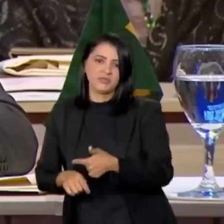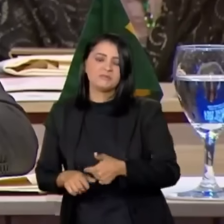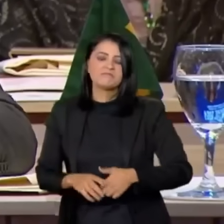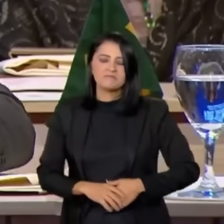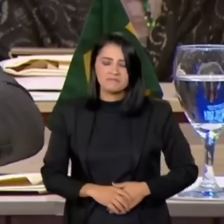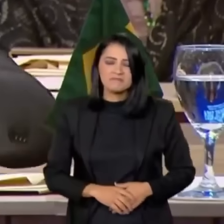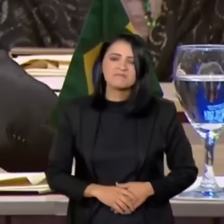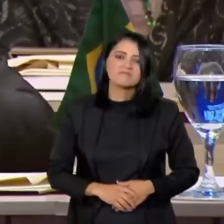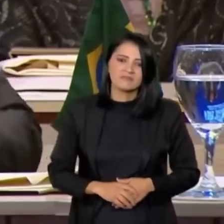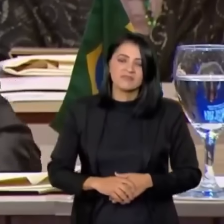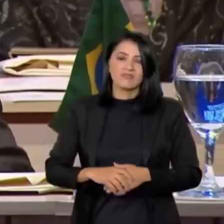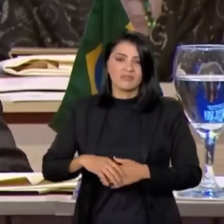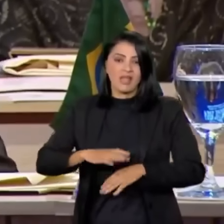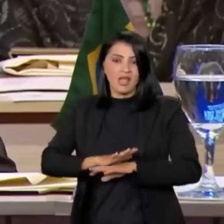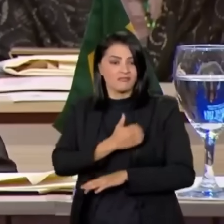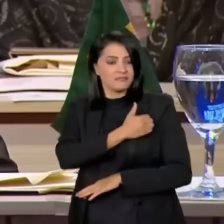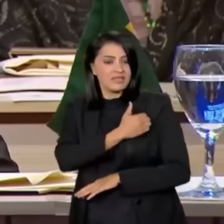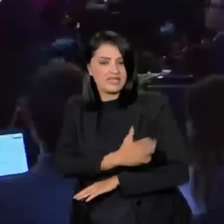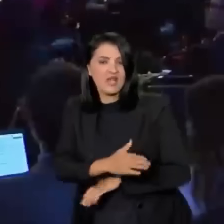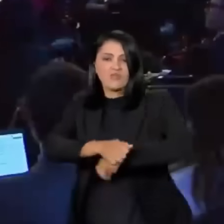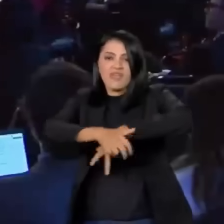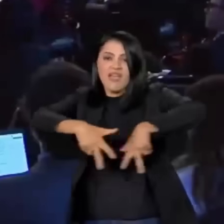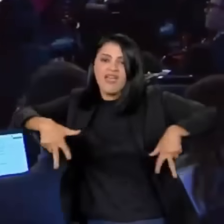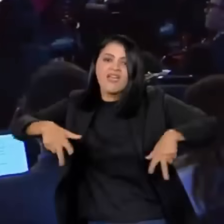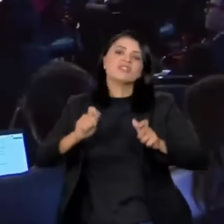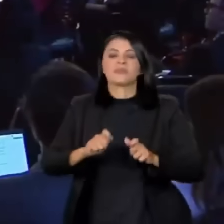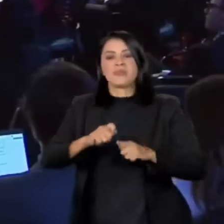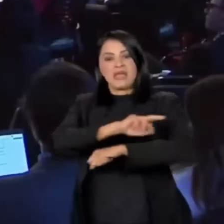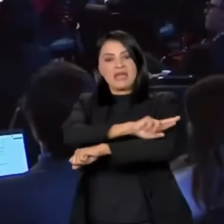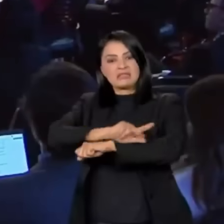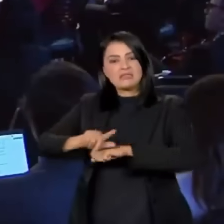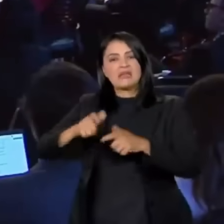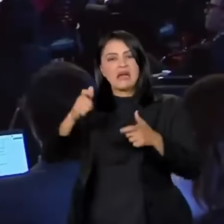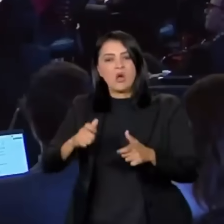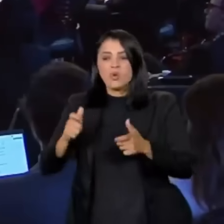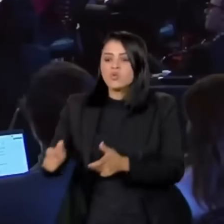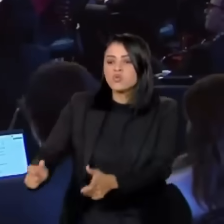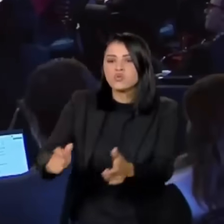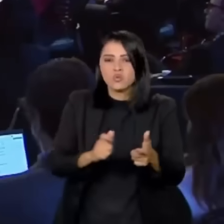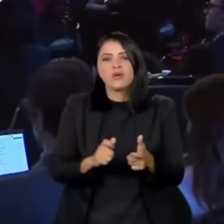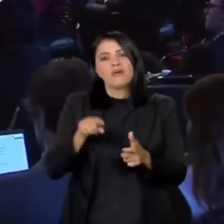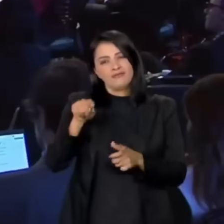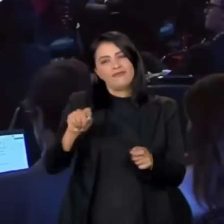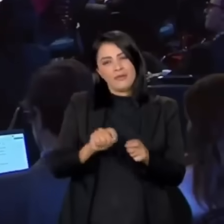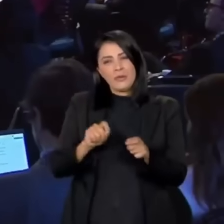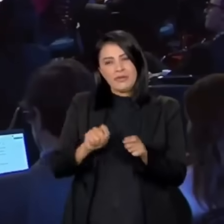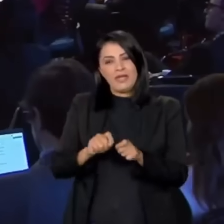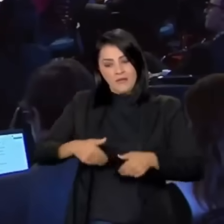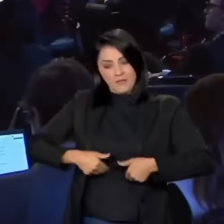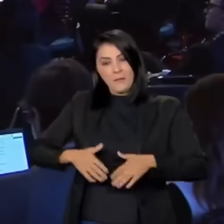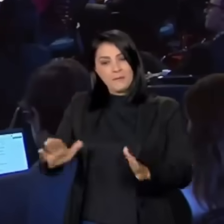A discriminação étnica, racial e geográfica também amplifica a fome e a pobreza